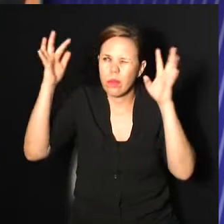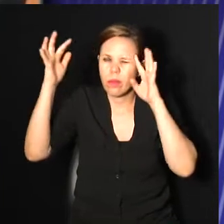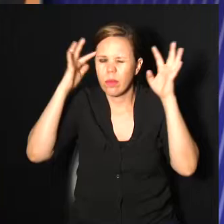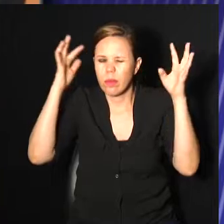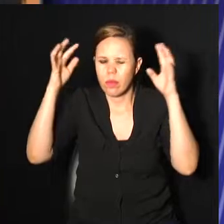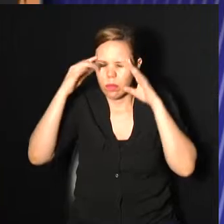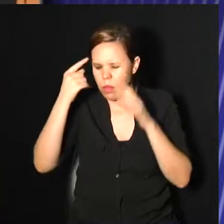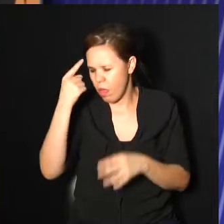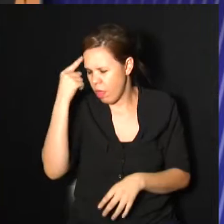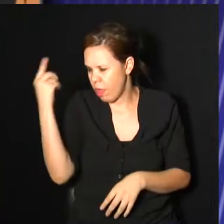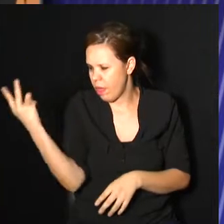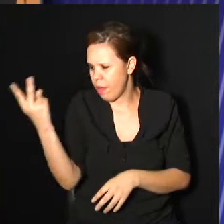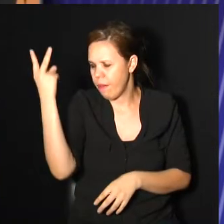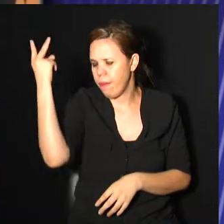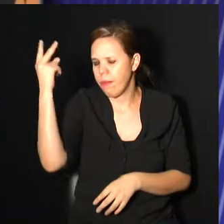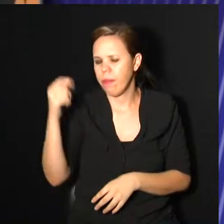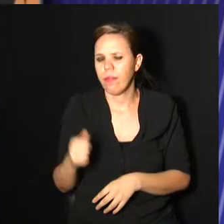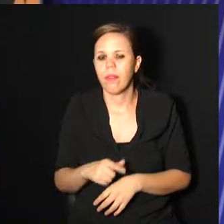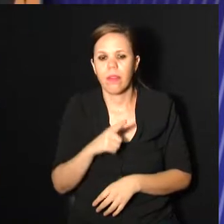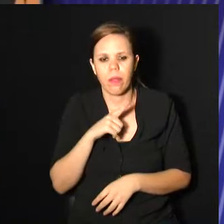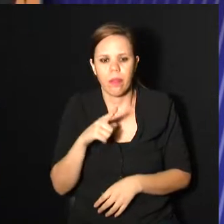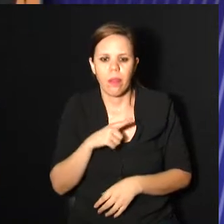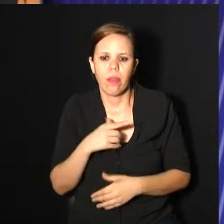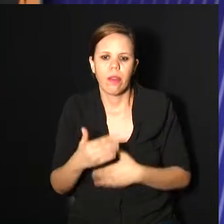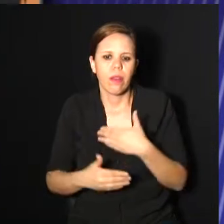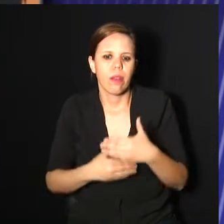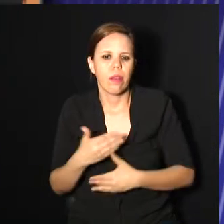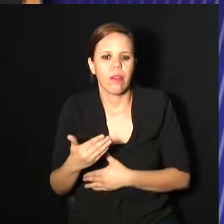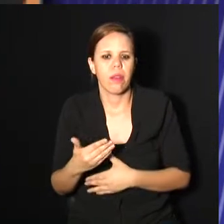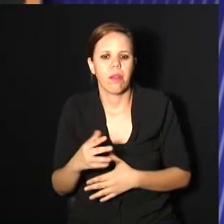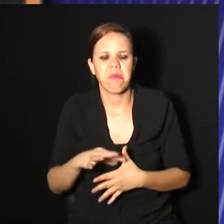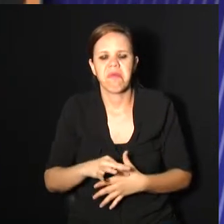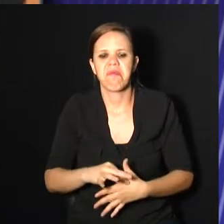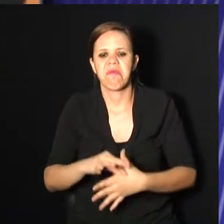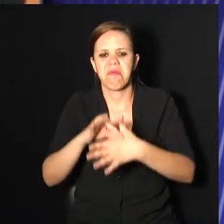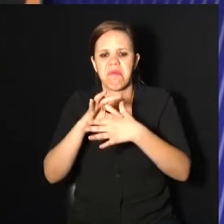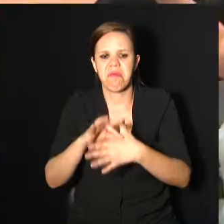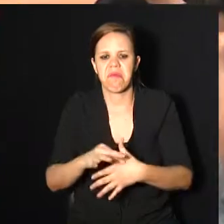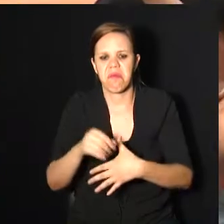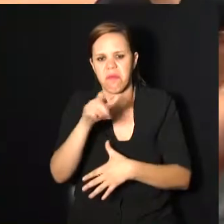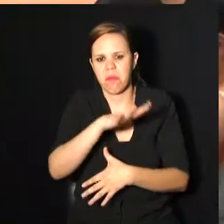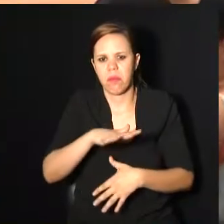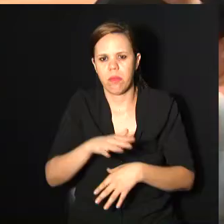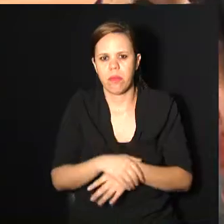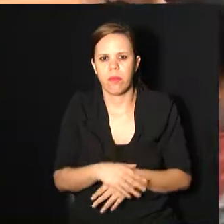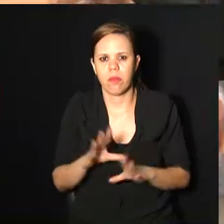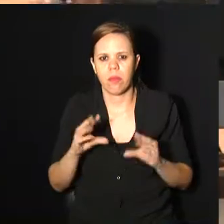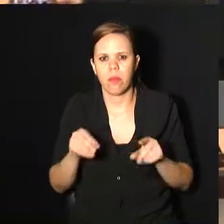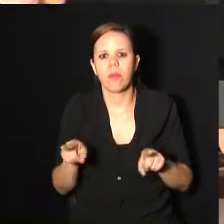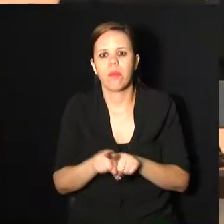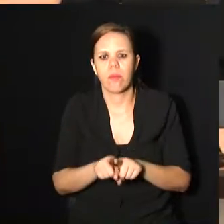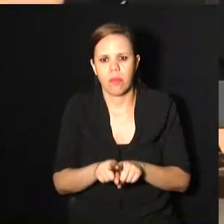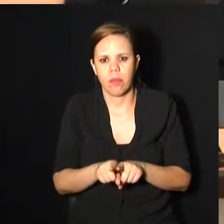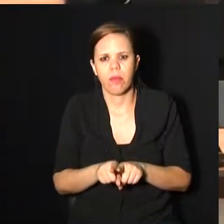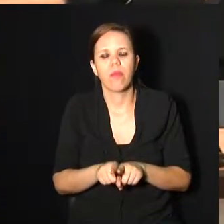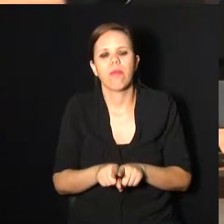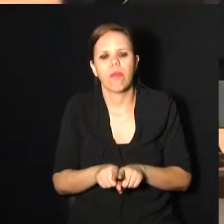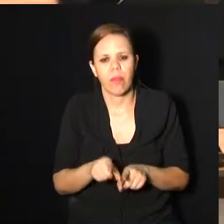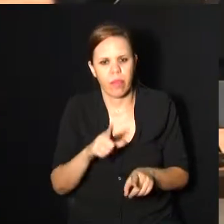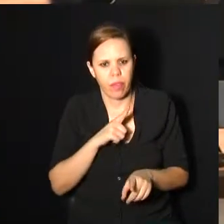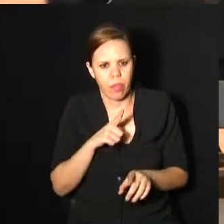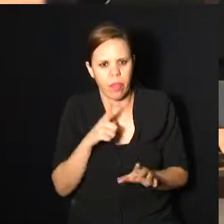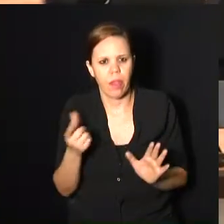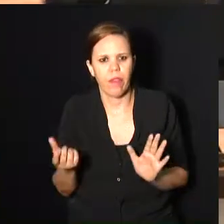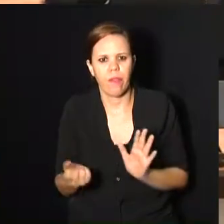ideias, valores, e ela tem sido uma liderança nessa área. A noite também foi marcada pela